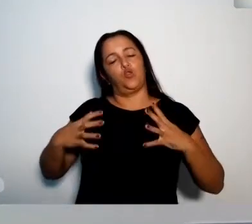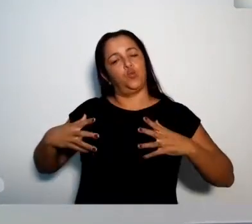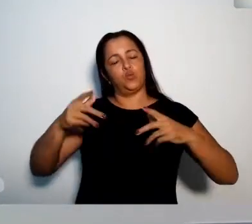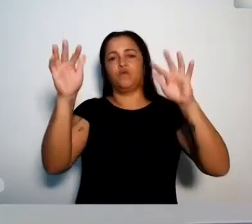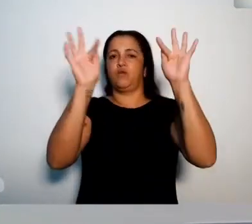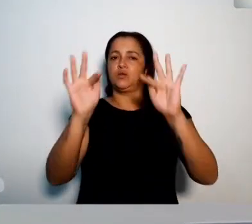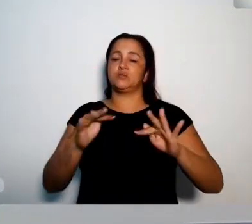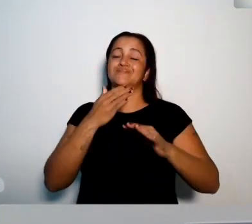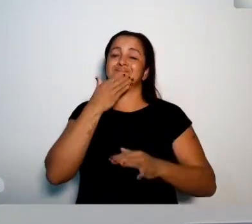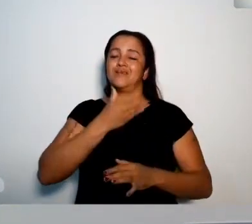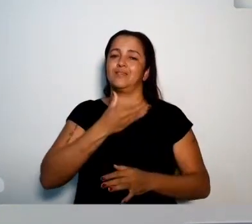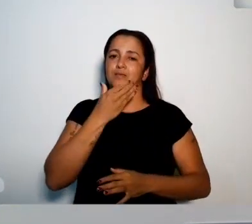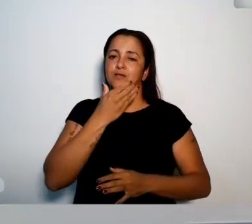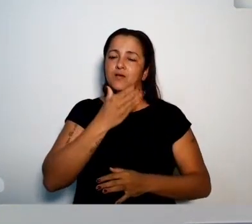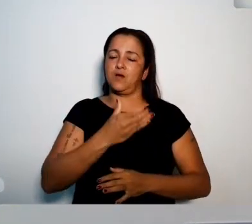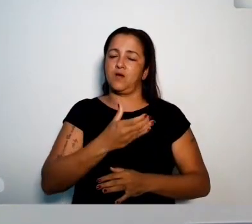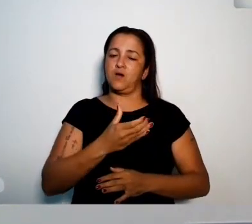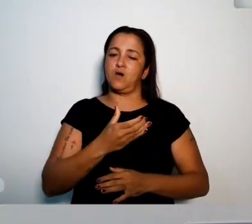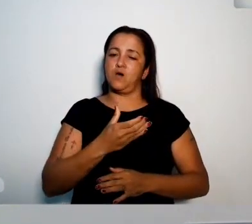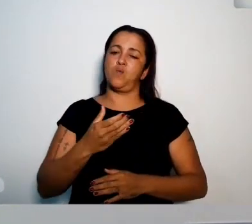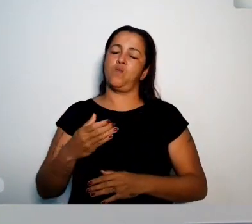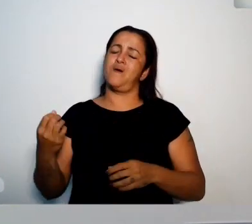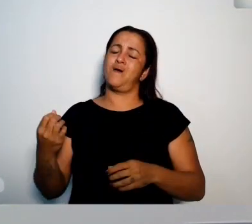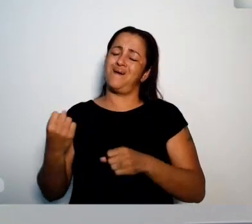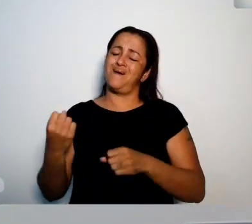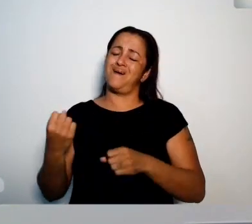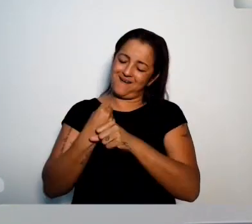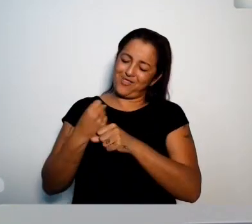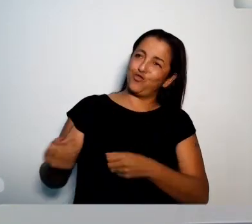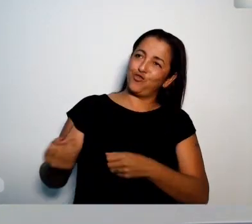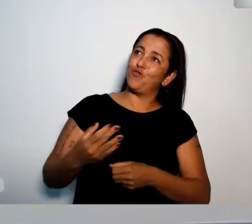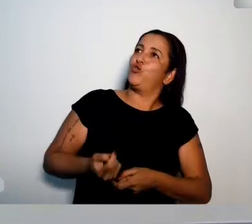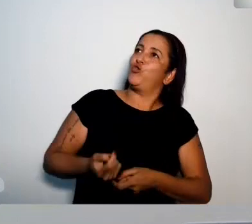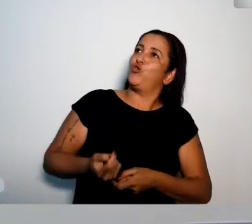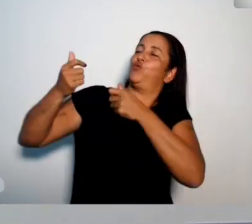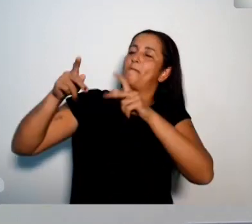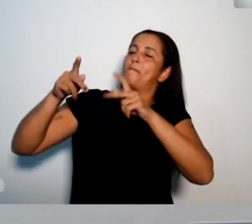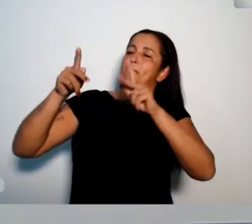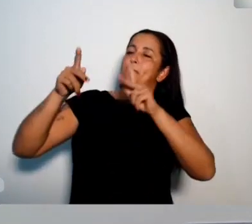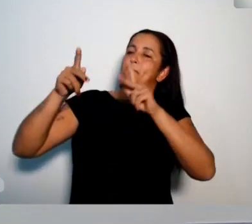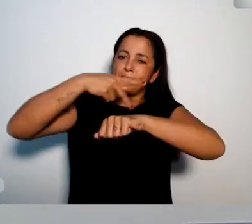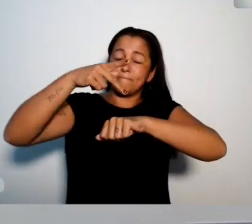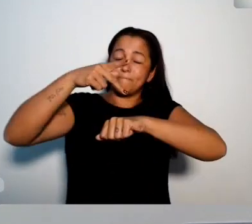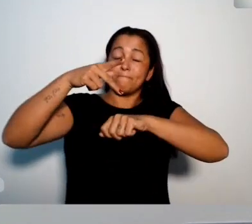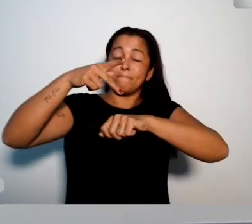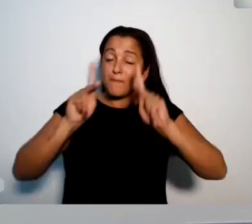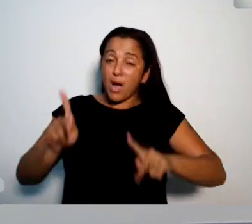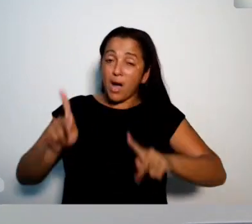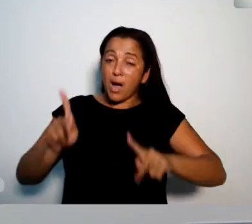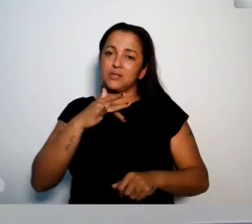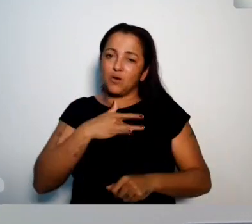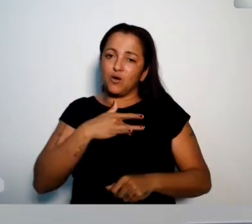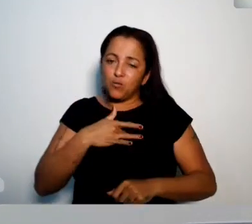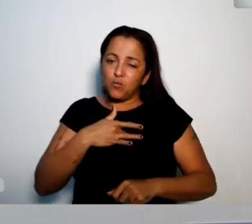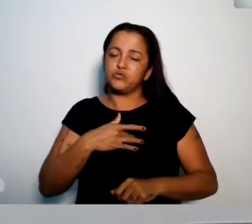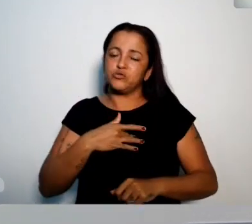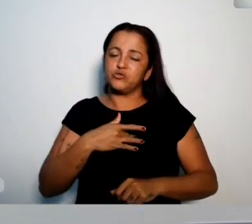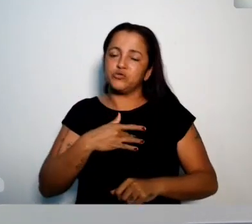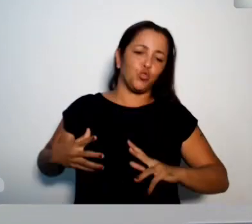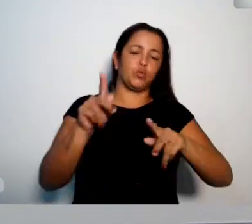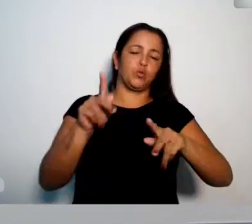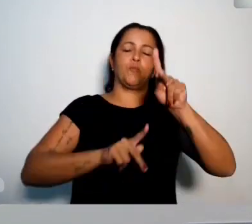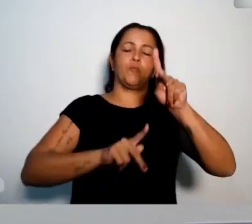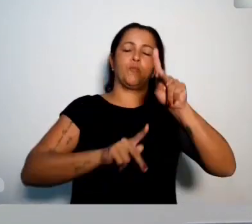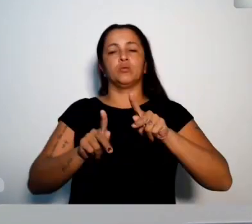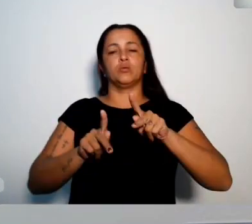Natal, um ano novo repleto de muita saúde e paz a toda a minha população de Botucatu. E a respeito do